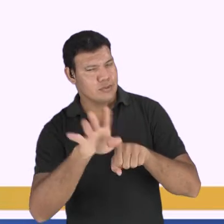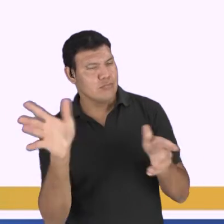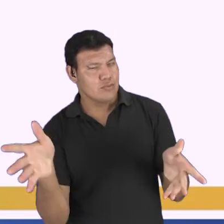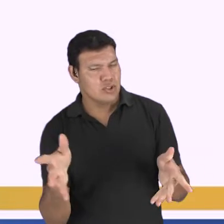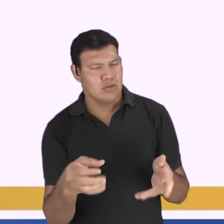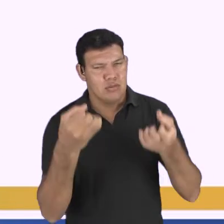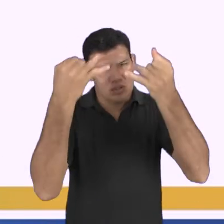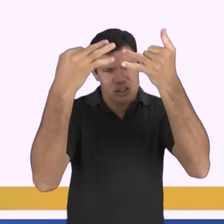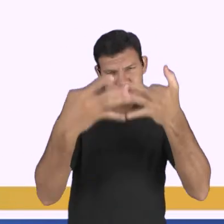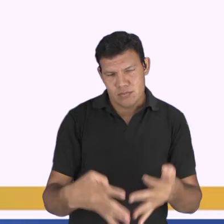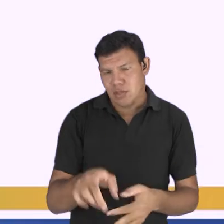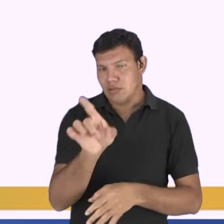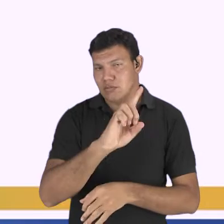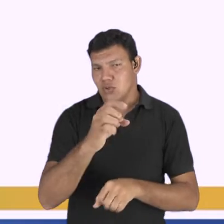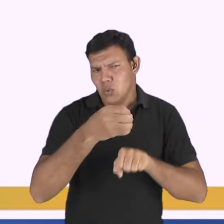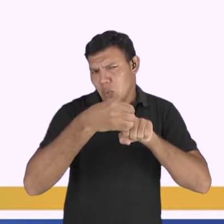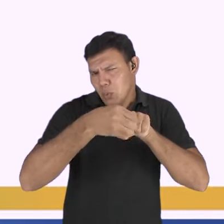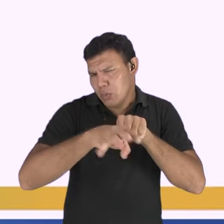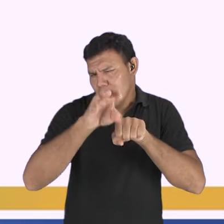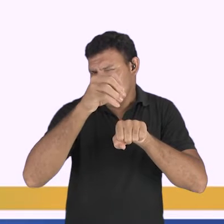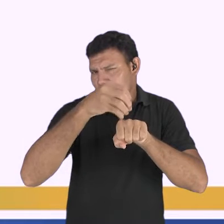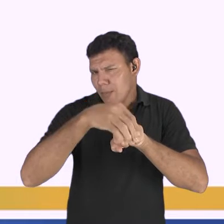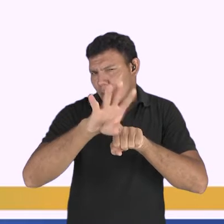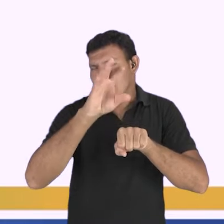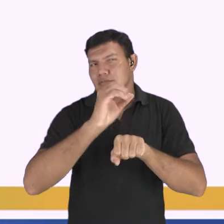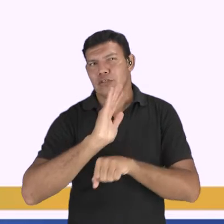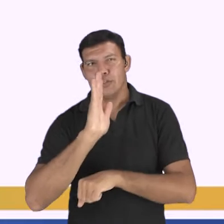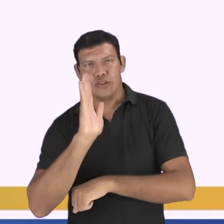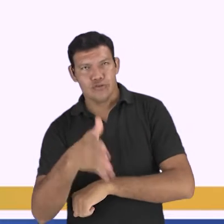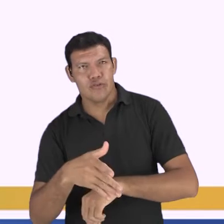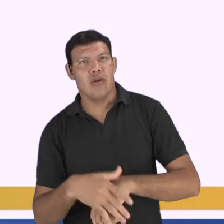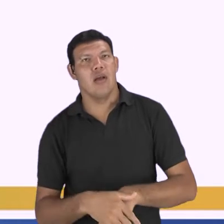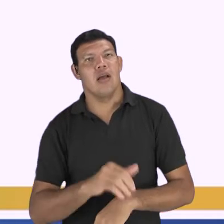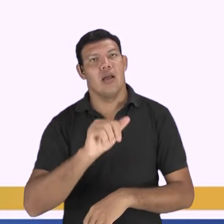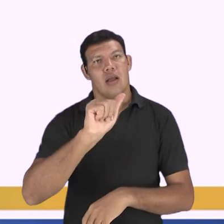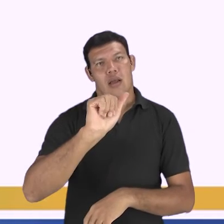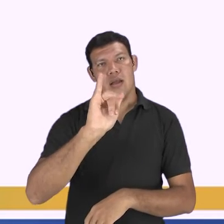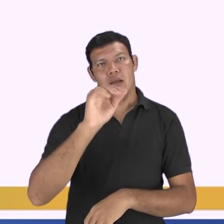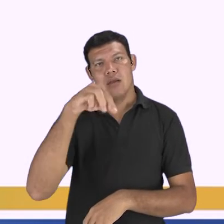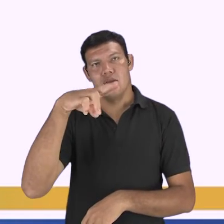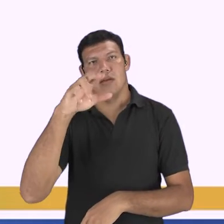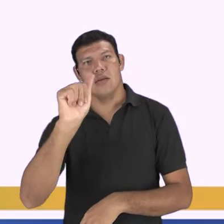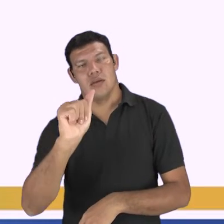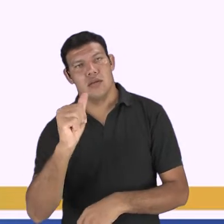logo sobre ela. Eu posso utilizar o já, o ainda, o agora, tá bom?